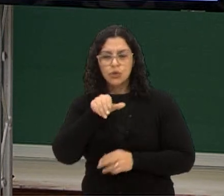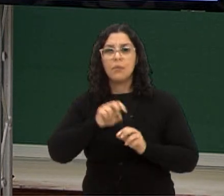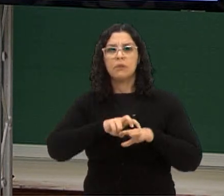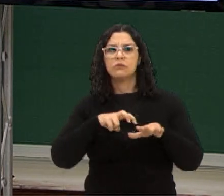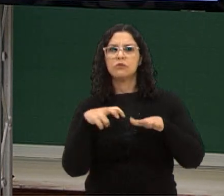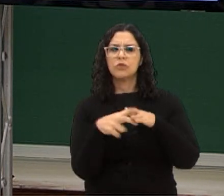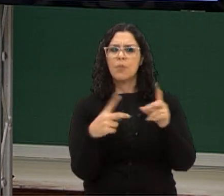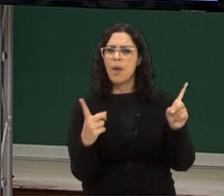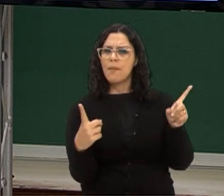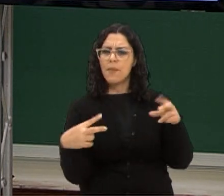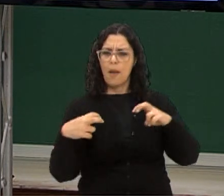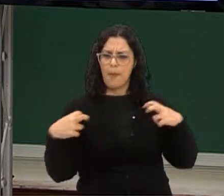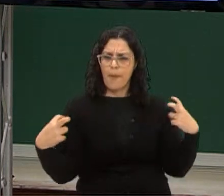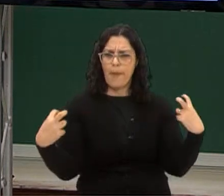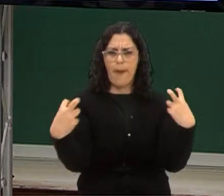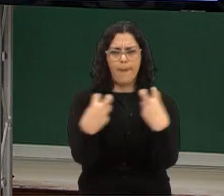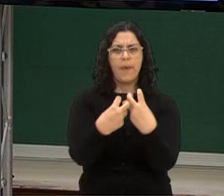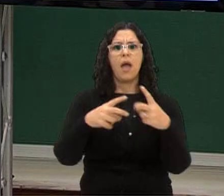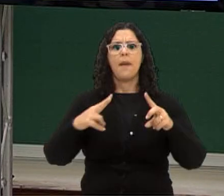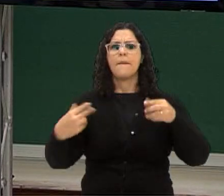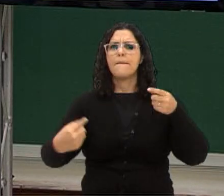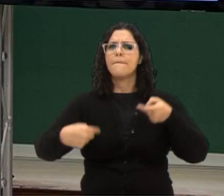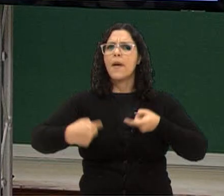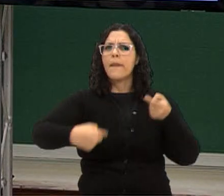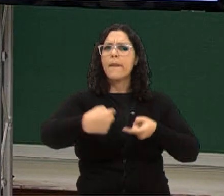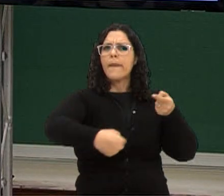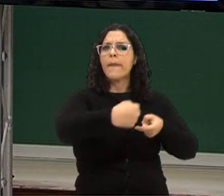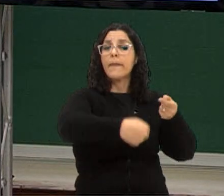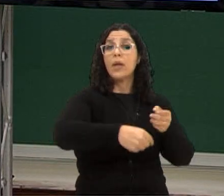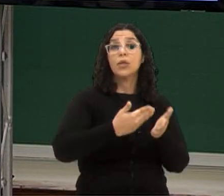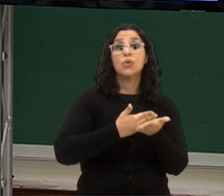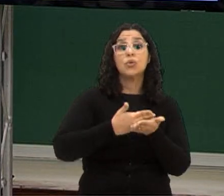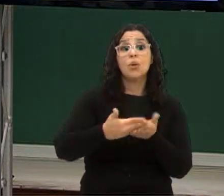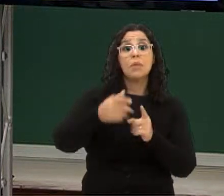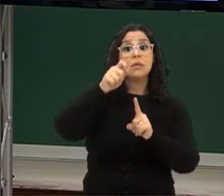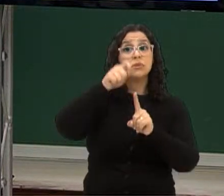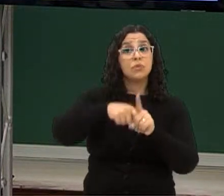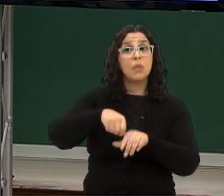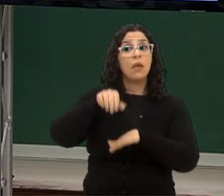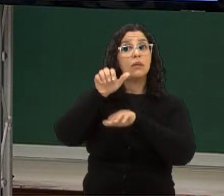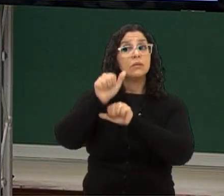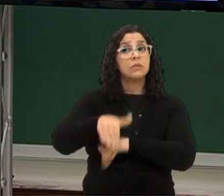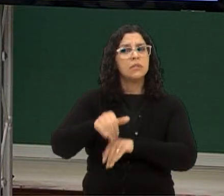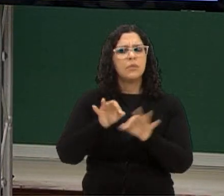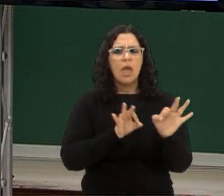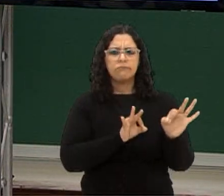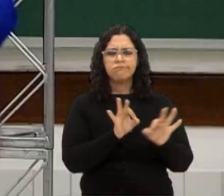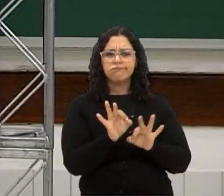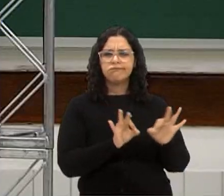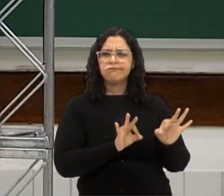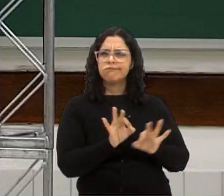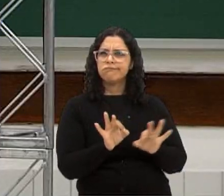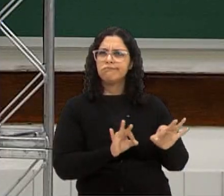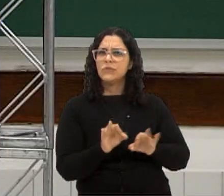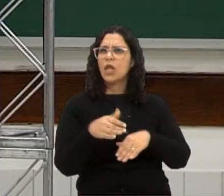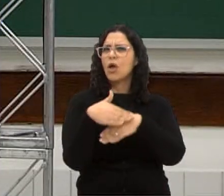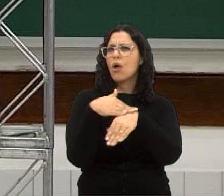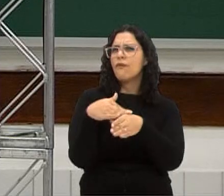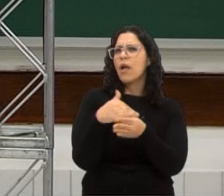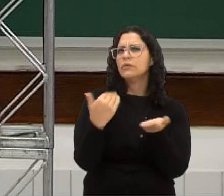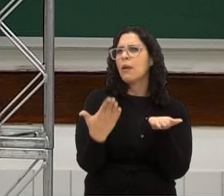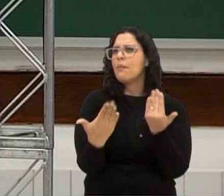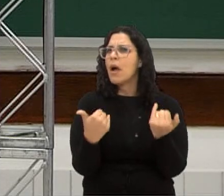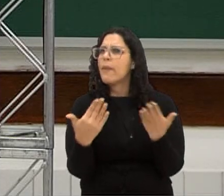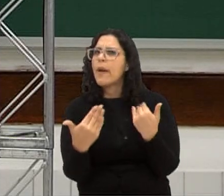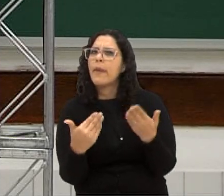Estado e já no início de setembro, já arranja, já conversa,